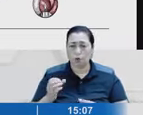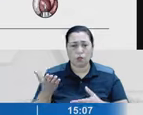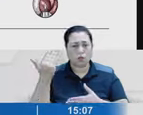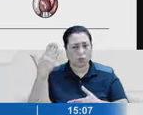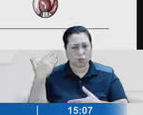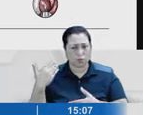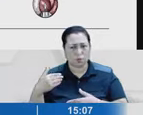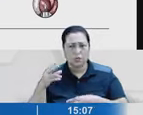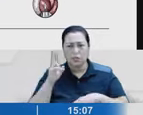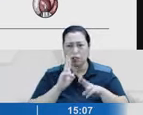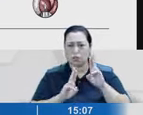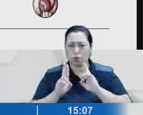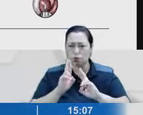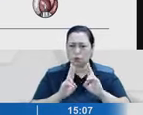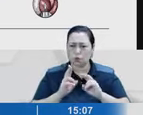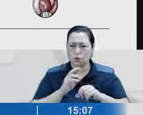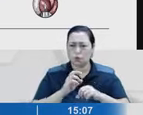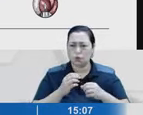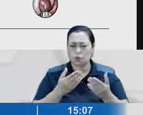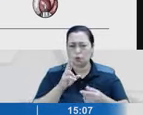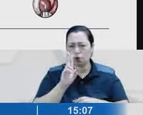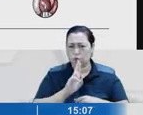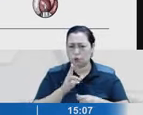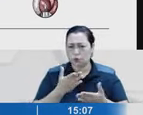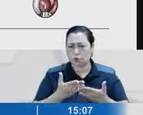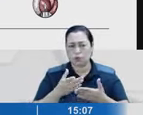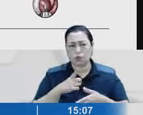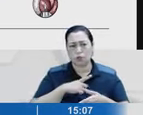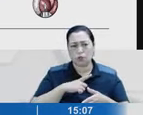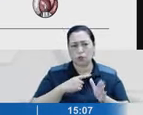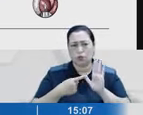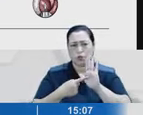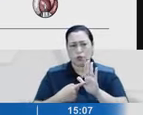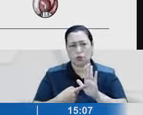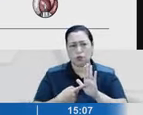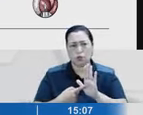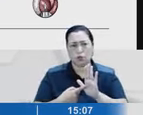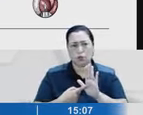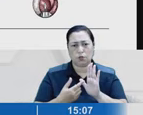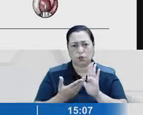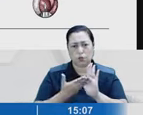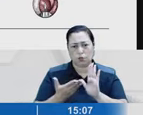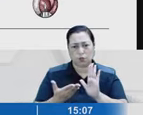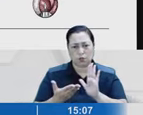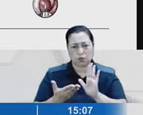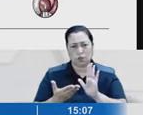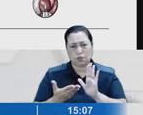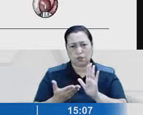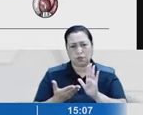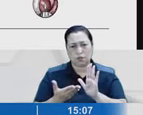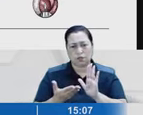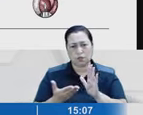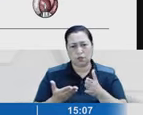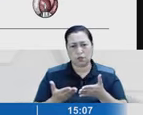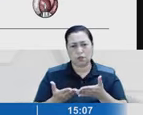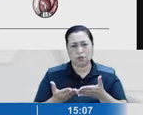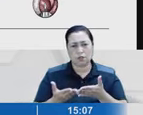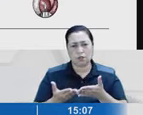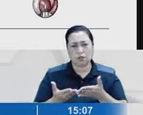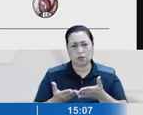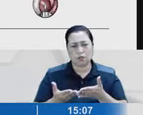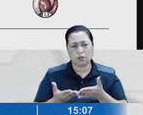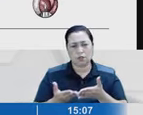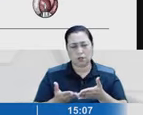usado, né? Era um exame que tínhamos. Tínhamos uma retossigmoidoscopia rígida e o enema